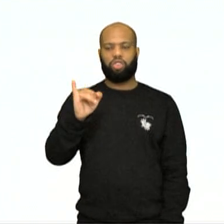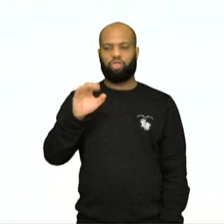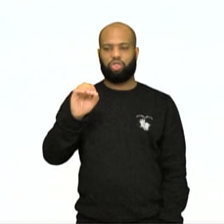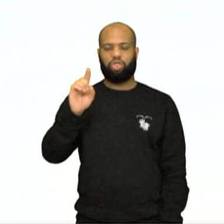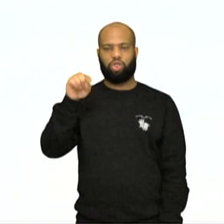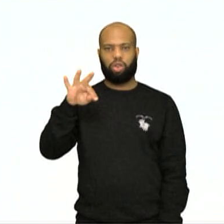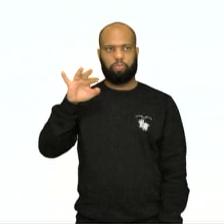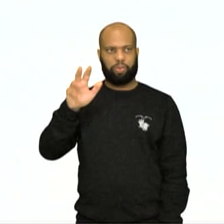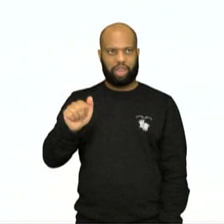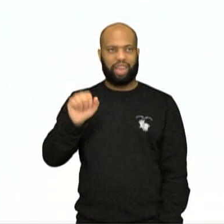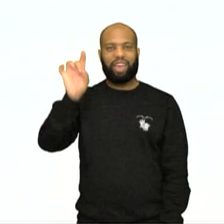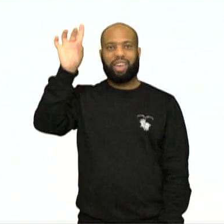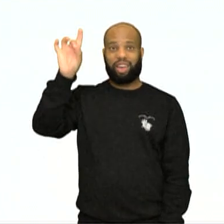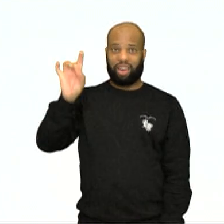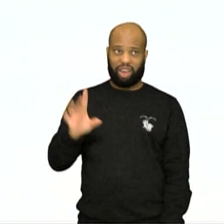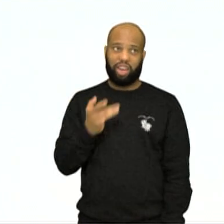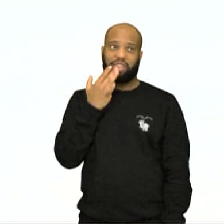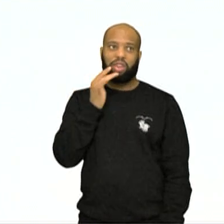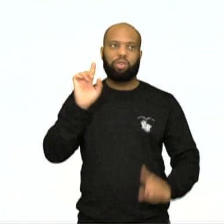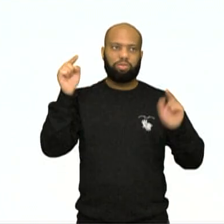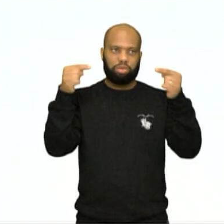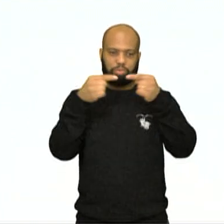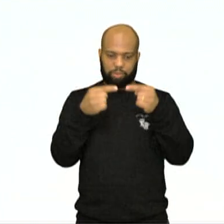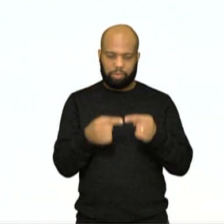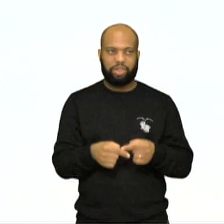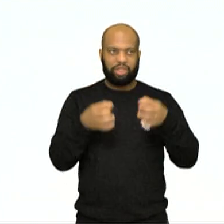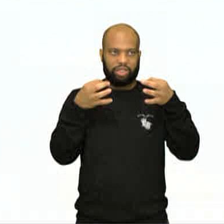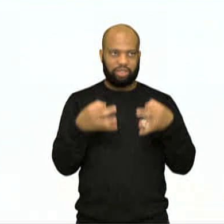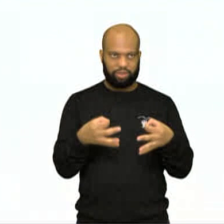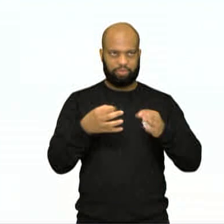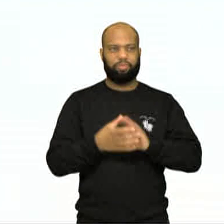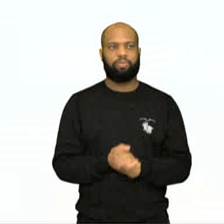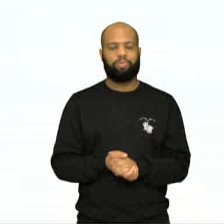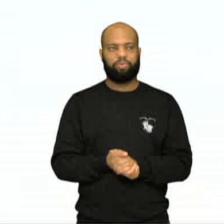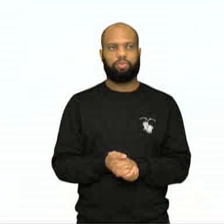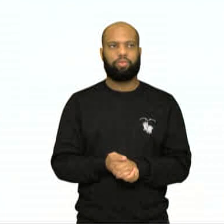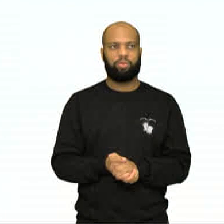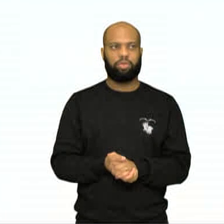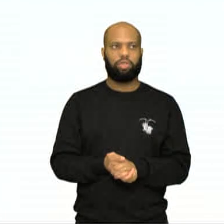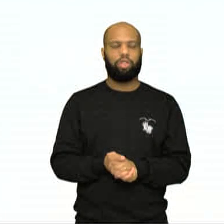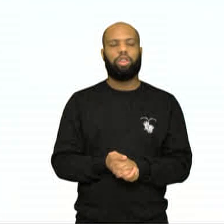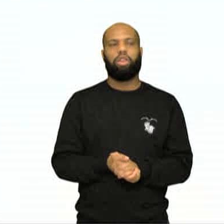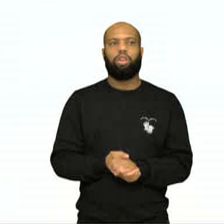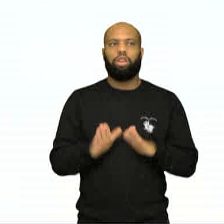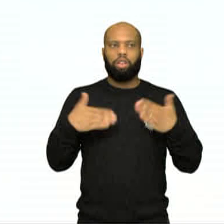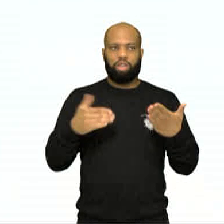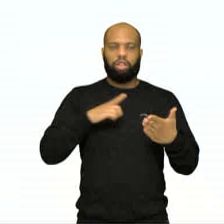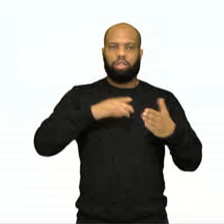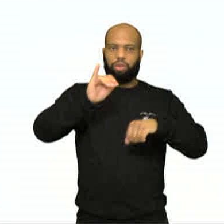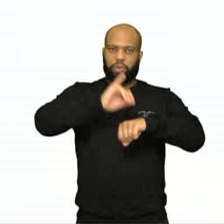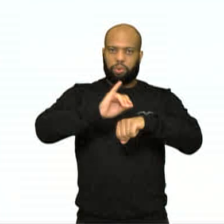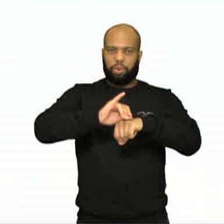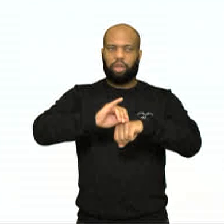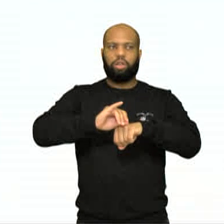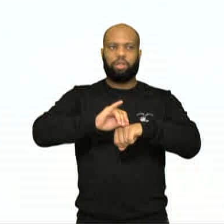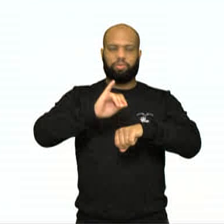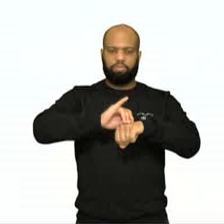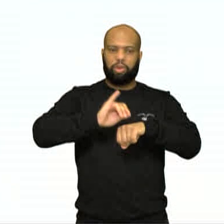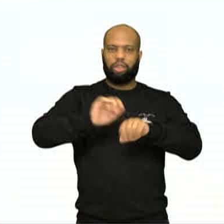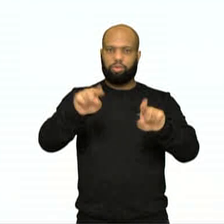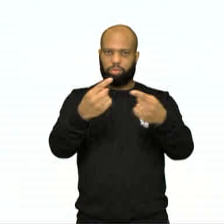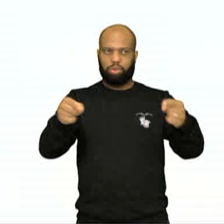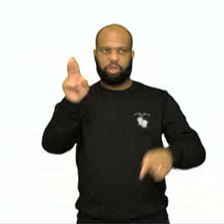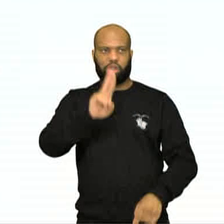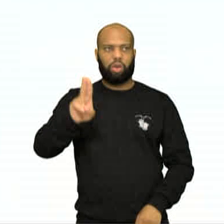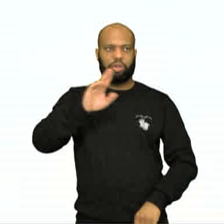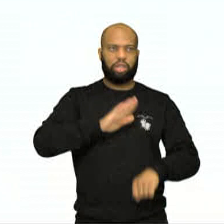ancestrais, o amarelo, as riquezas como o ouro, né? Os instrumentos mais utilizados ali no